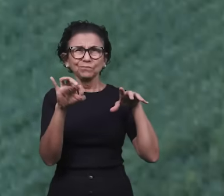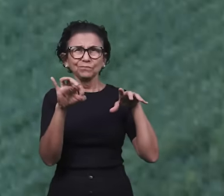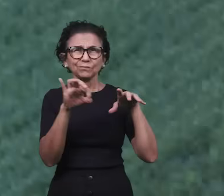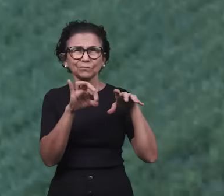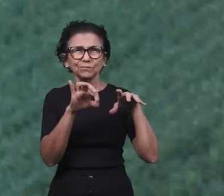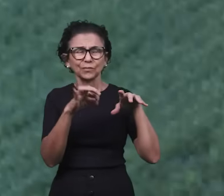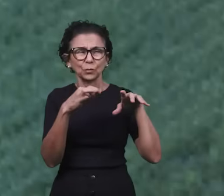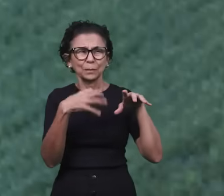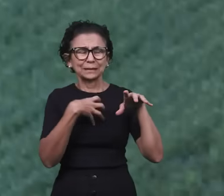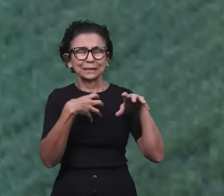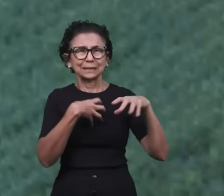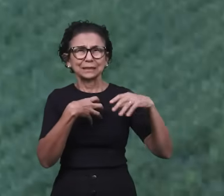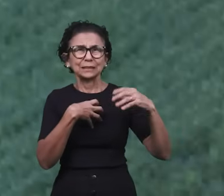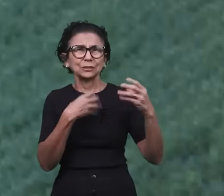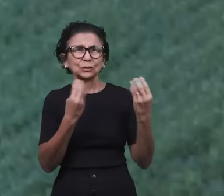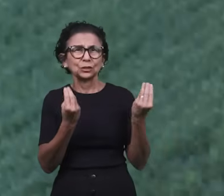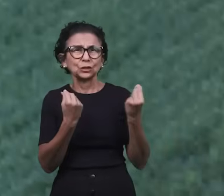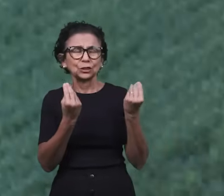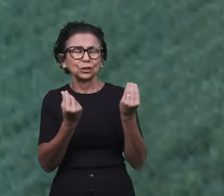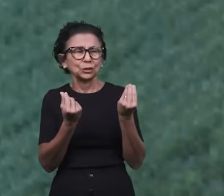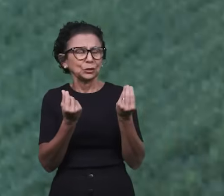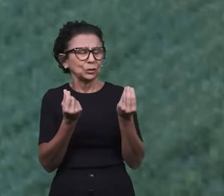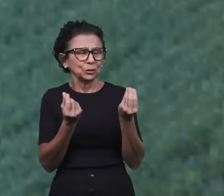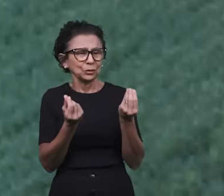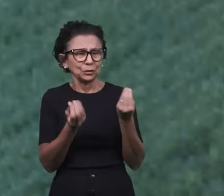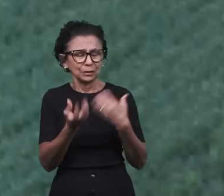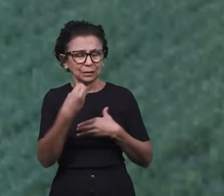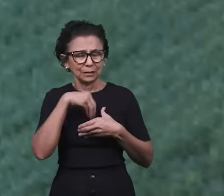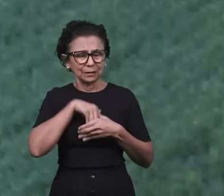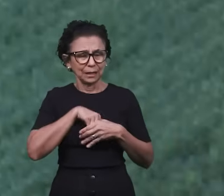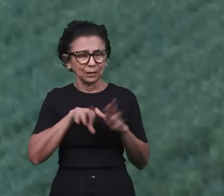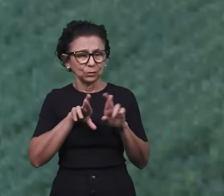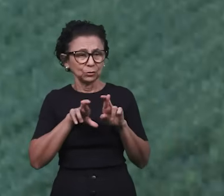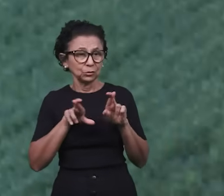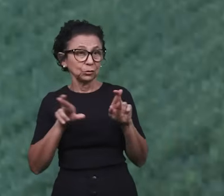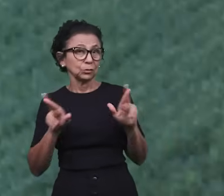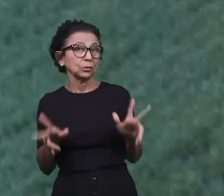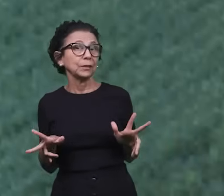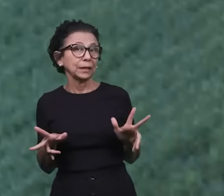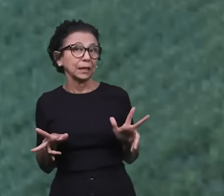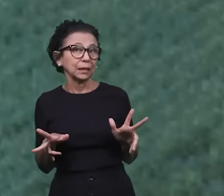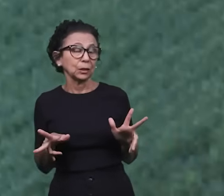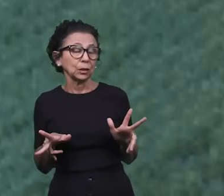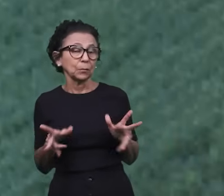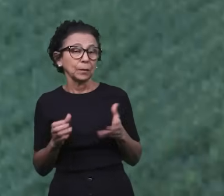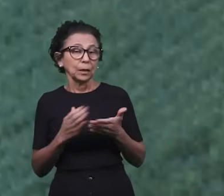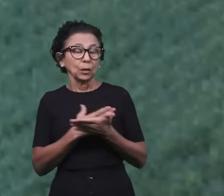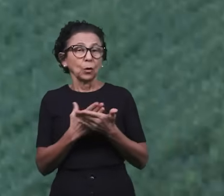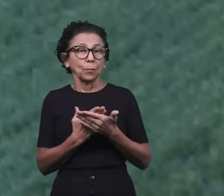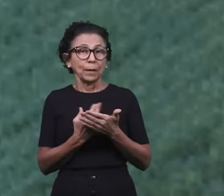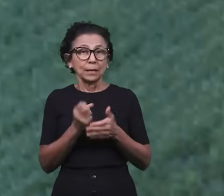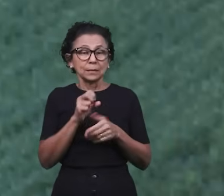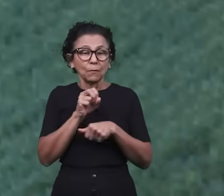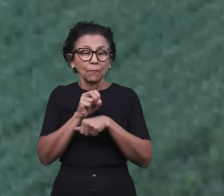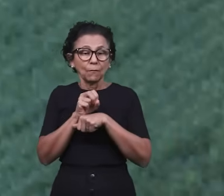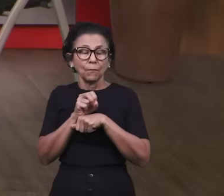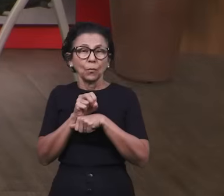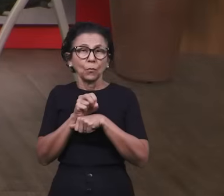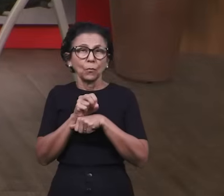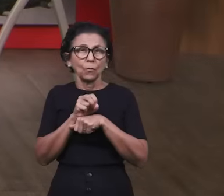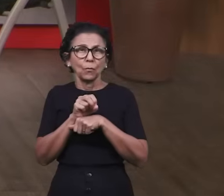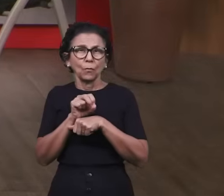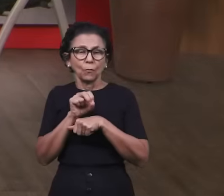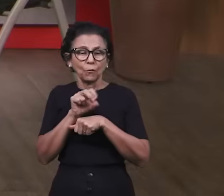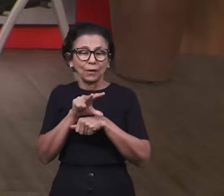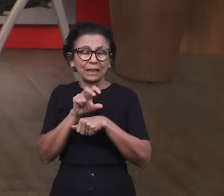processa, ela tira toda a água do néctar, para transformar em mel. Para trazer. É isso